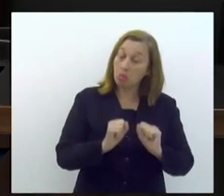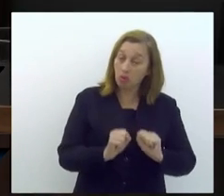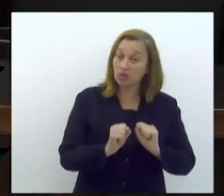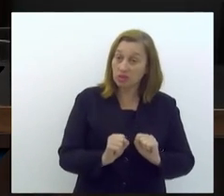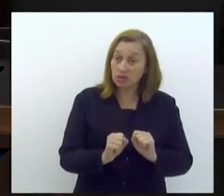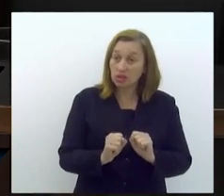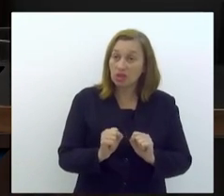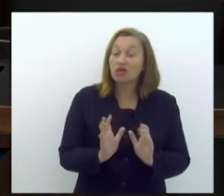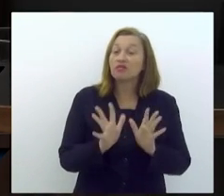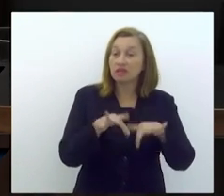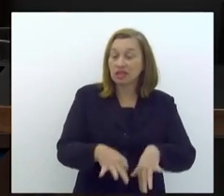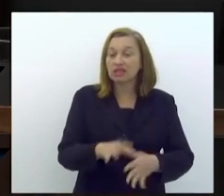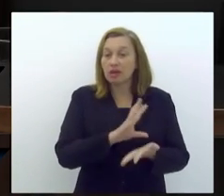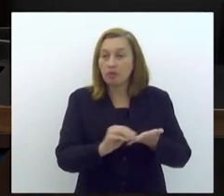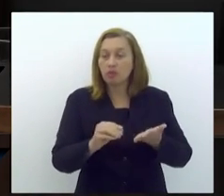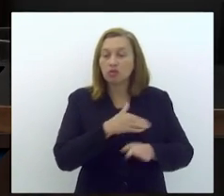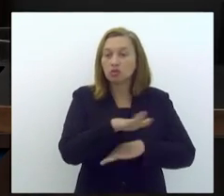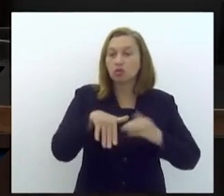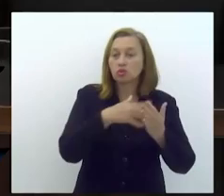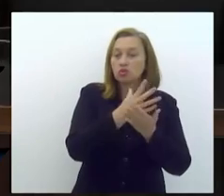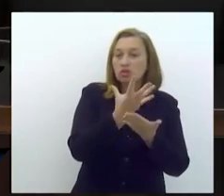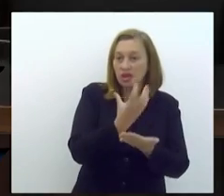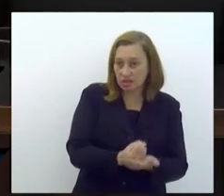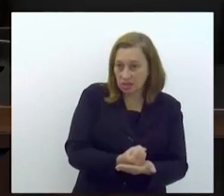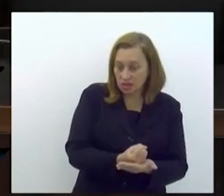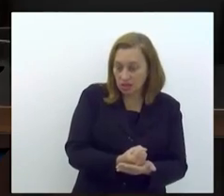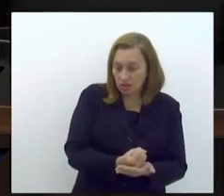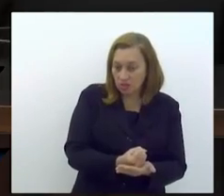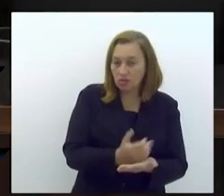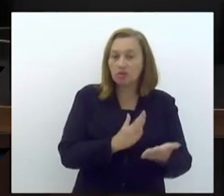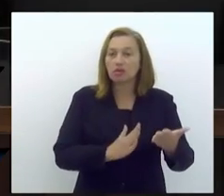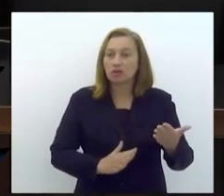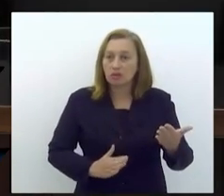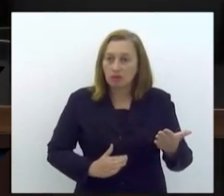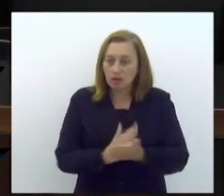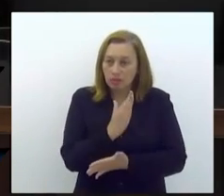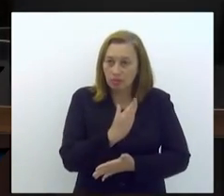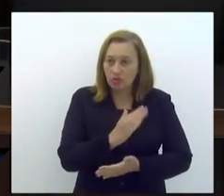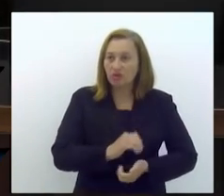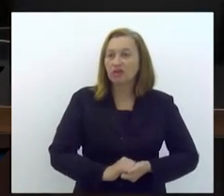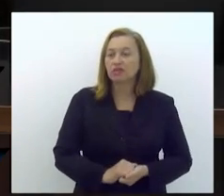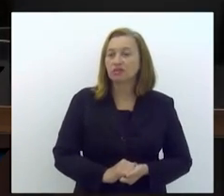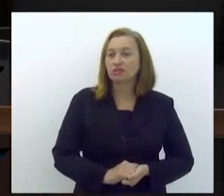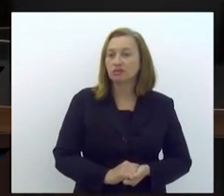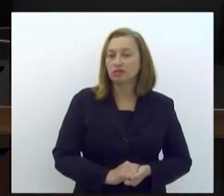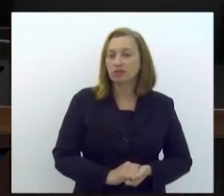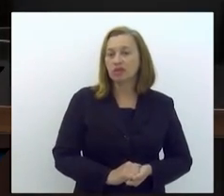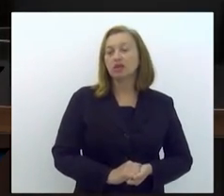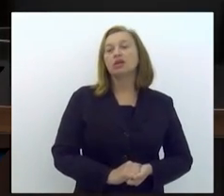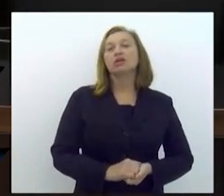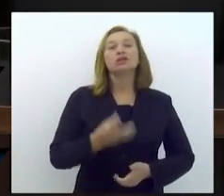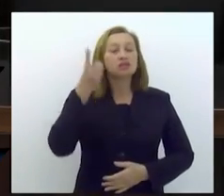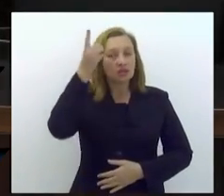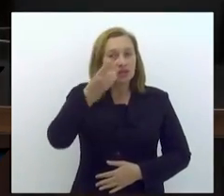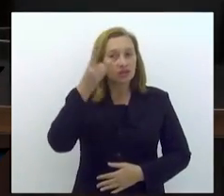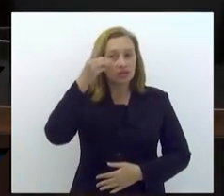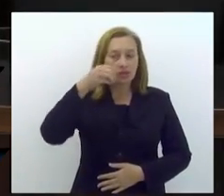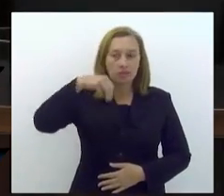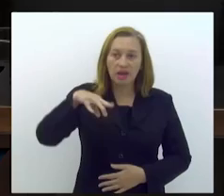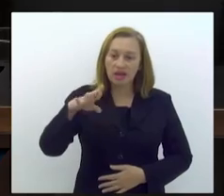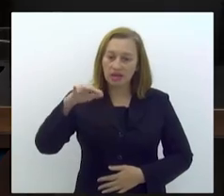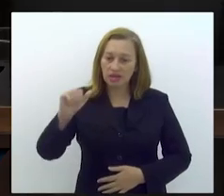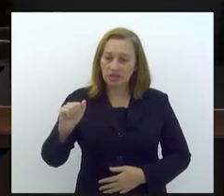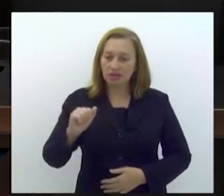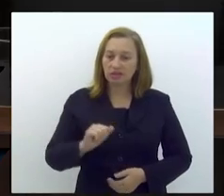concluir a pauta senhores que aprovam o senhor disse que a prova permanece Como estão aprovado deputada Marina